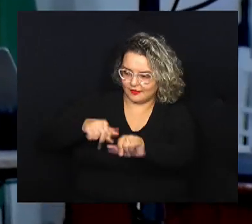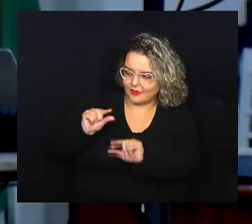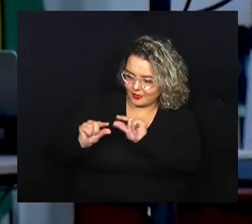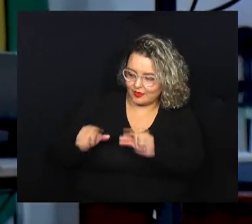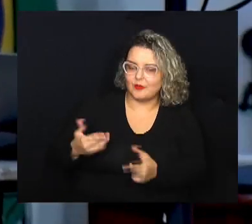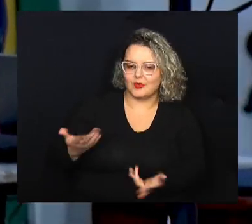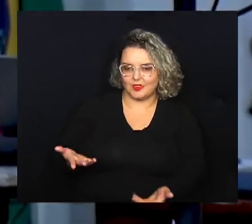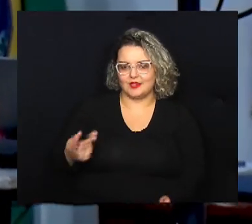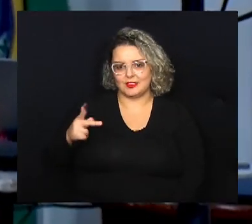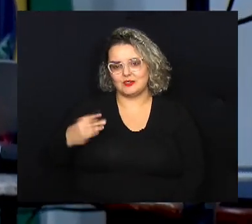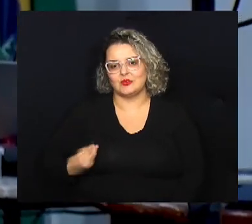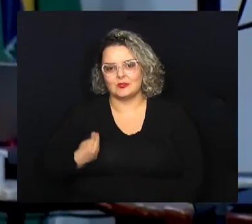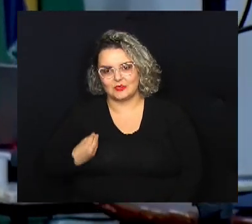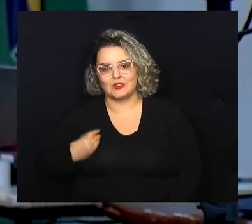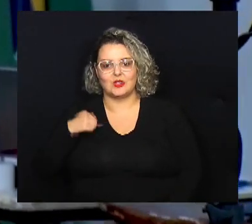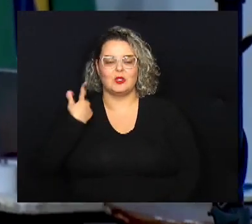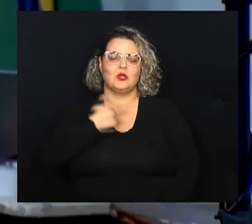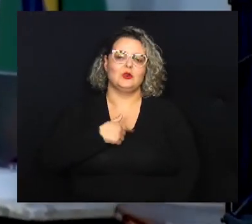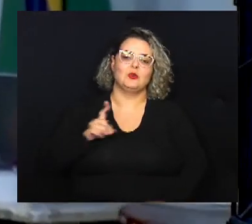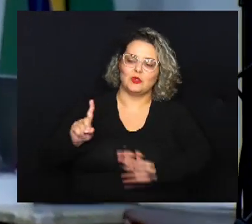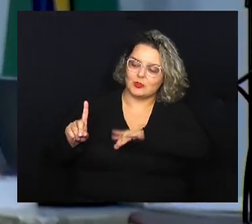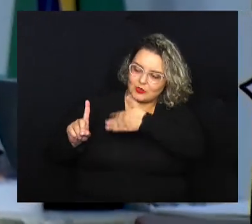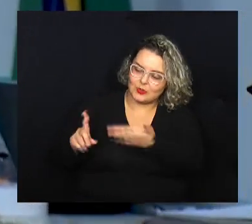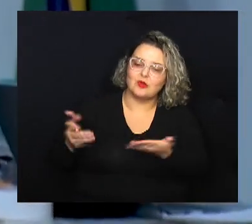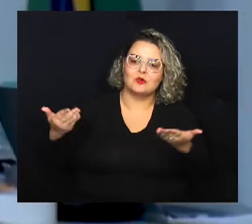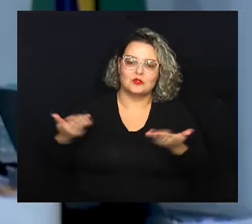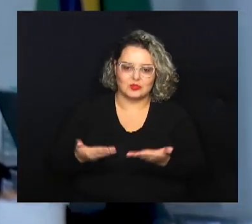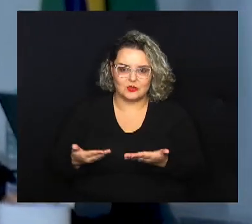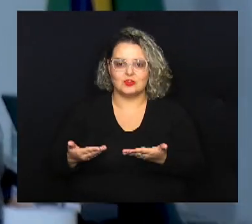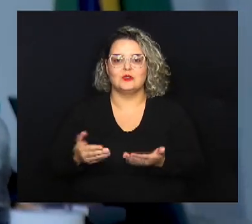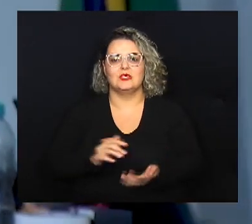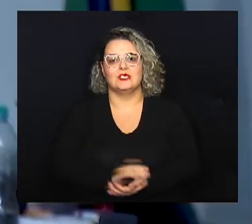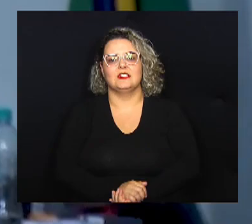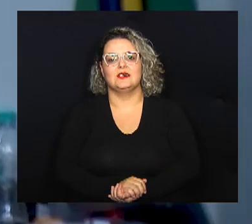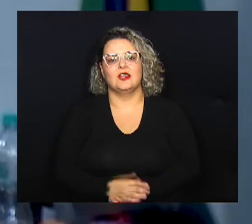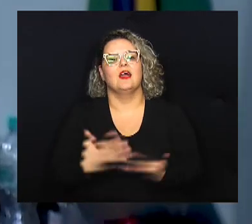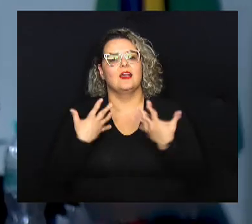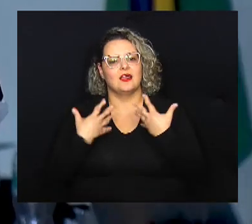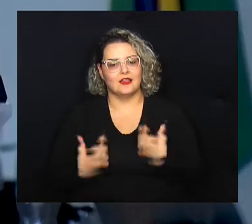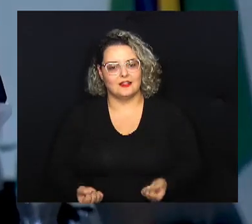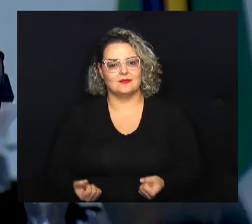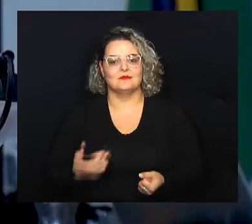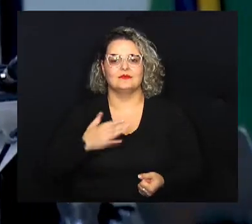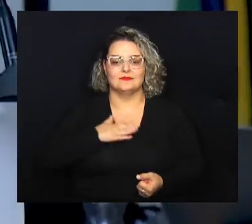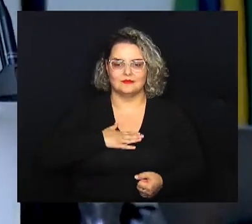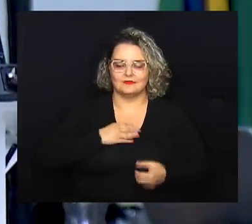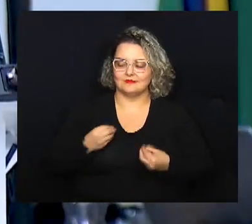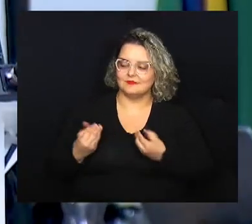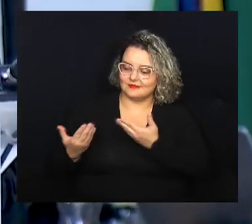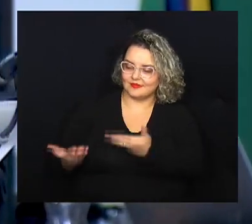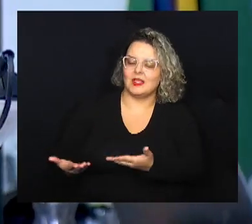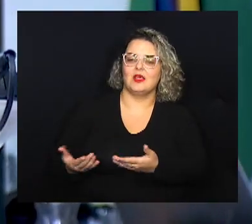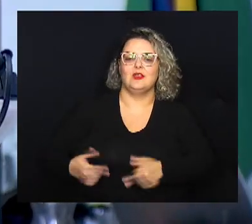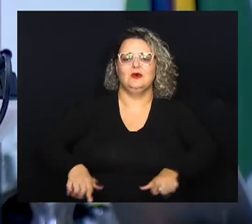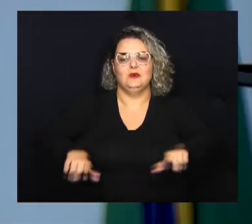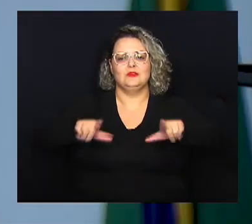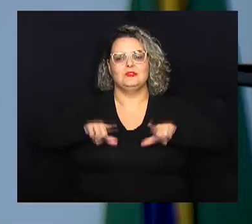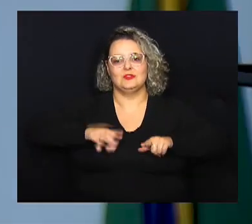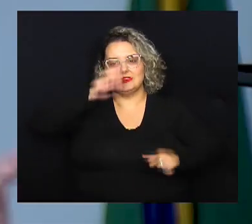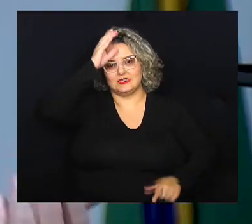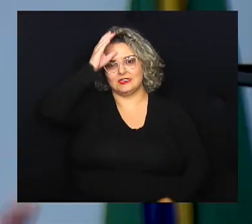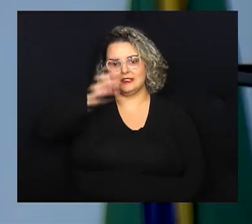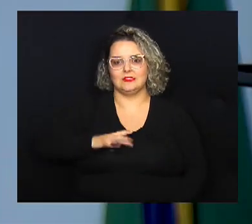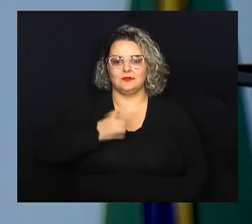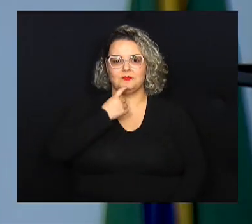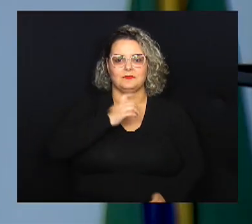sua vida, é que o nosso homenageado hoje receberá aqui nas minhas mãos o título de cidadão campineiro.